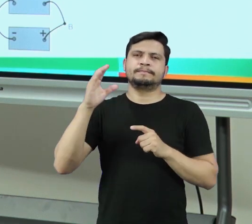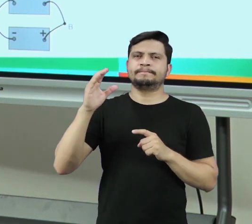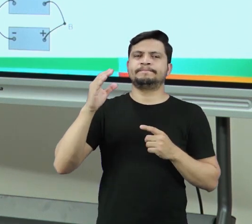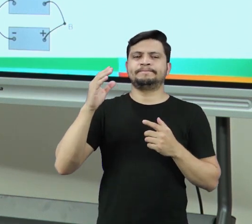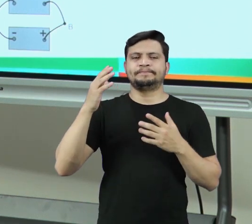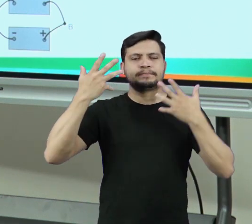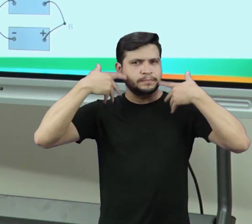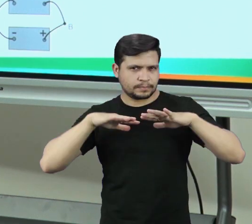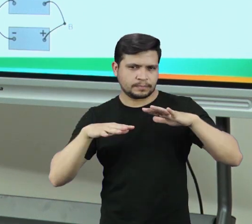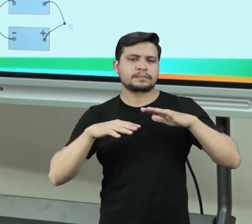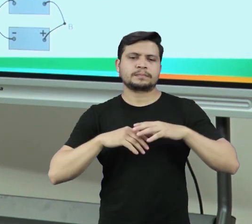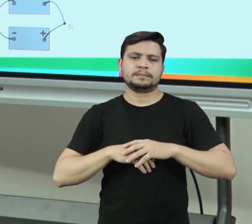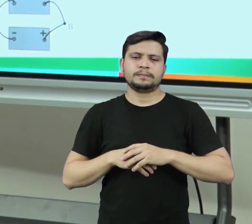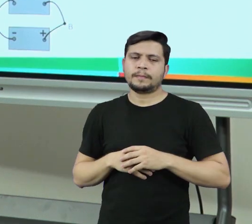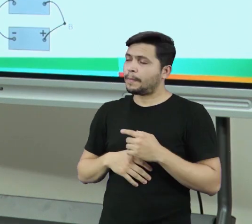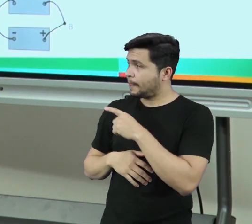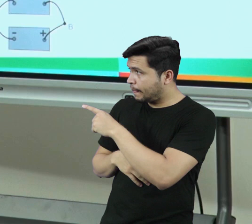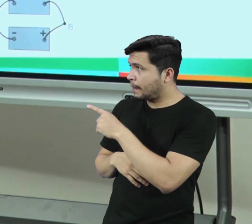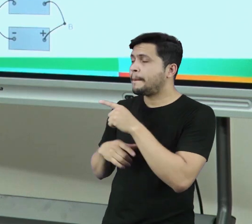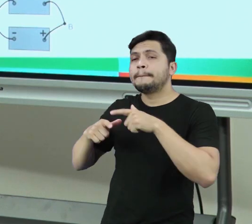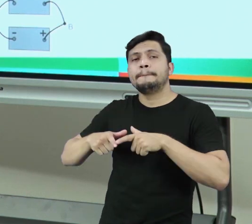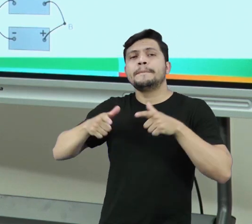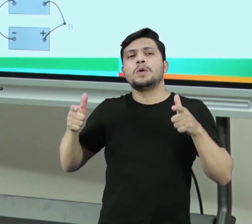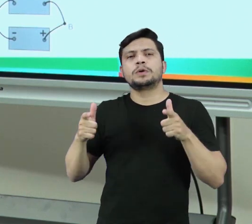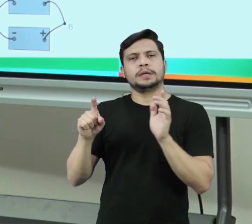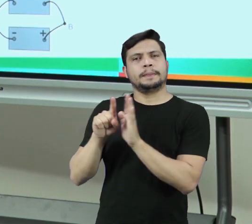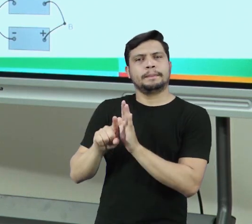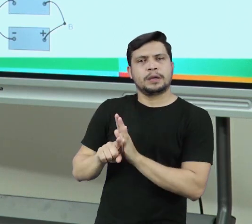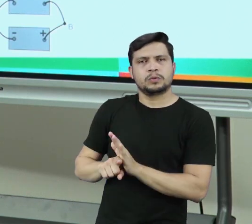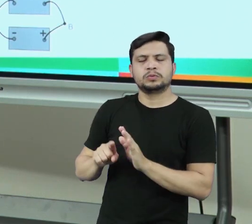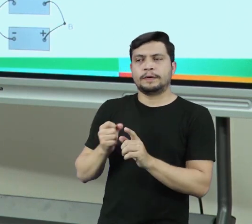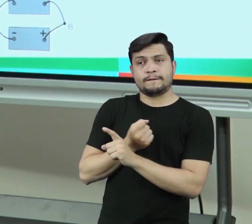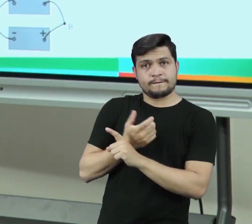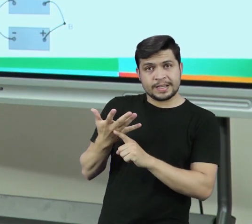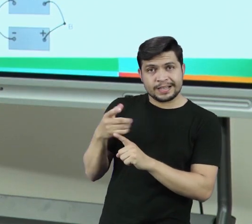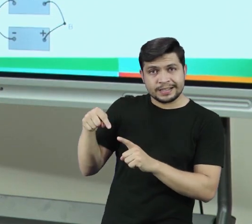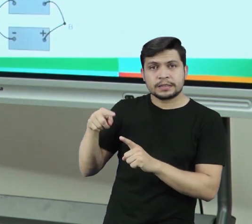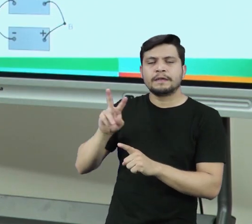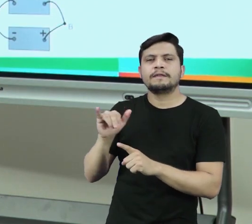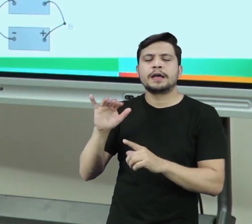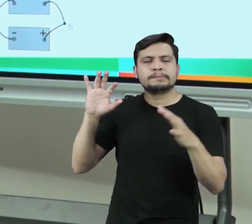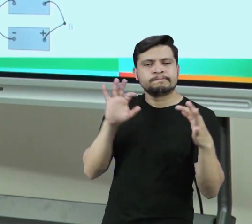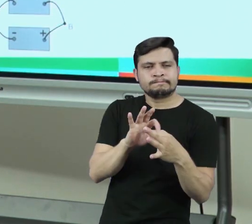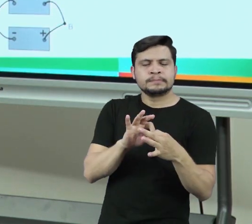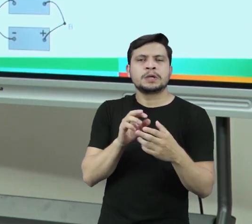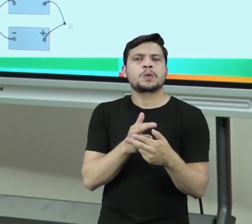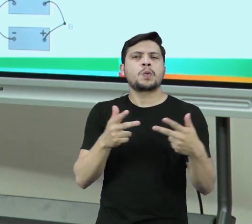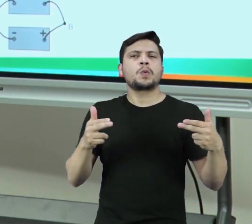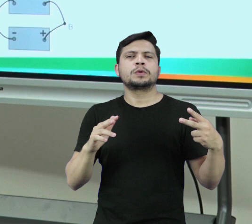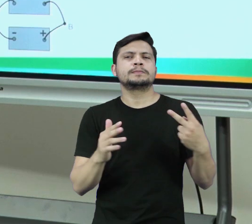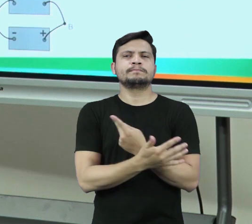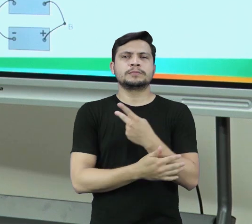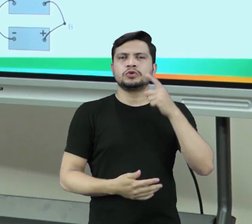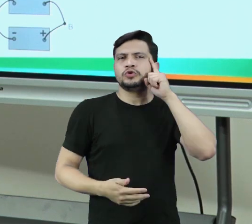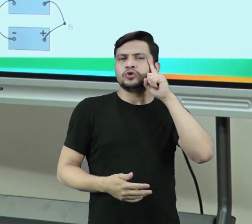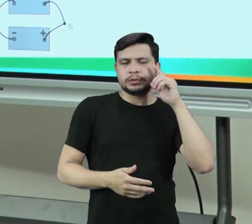vão trazer uma aplicação do nosso cotidiano. E dentro disso, no caso, vão ter os distratores, né? Por exemplo, ele poderia muito bem colocar só o texto